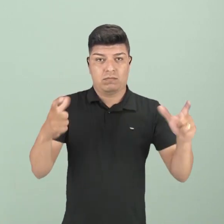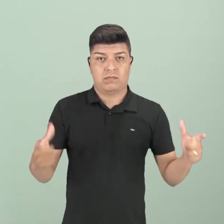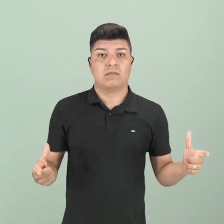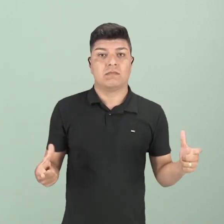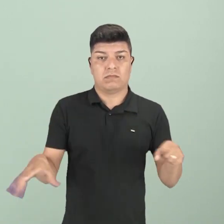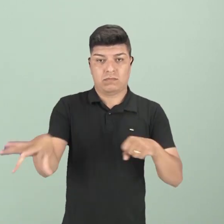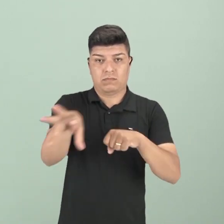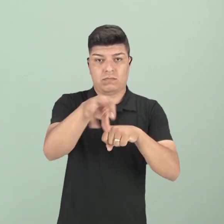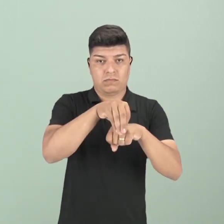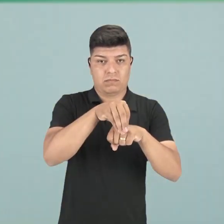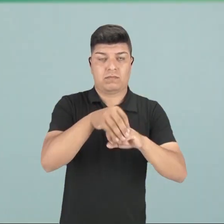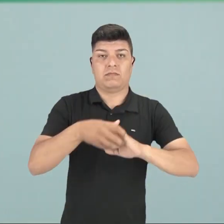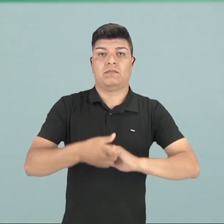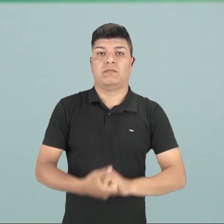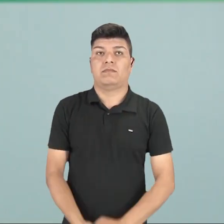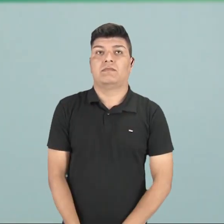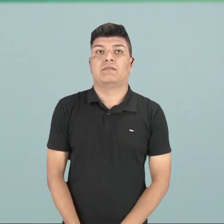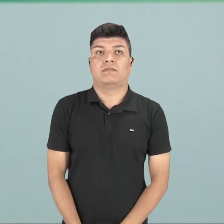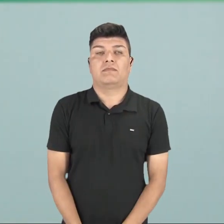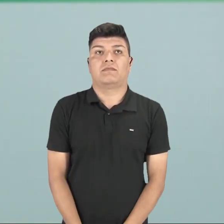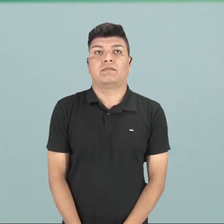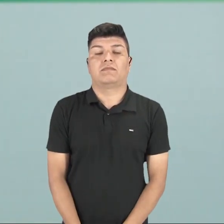pouquinho mais o conhecimento.